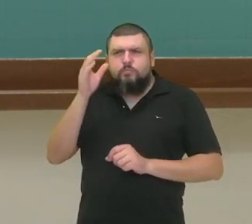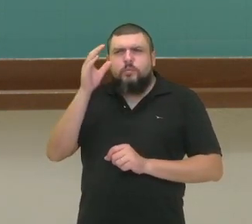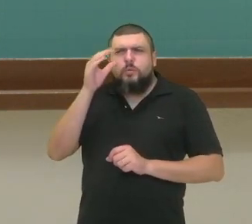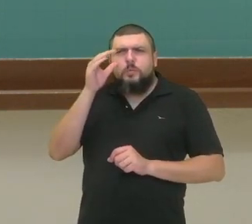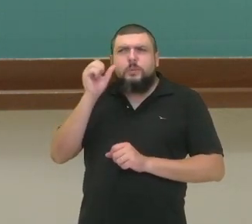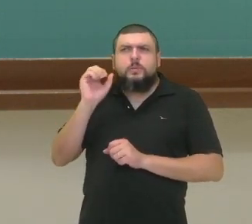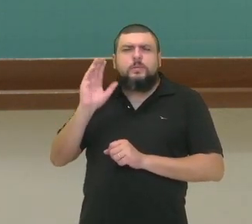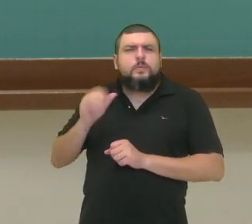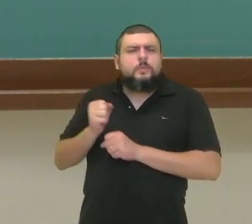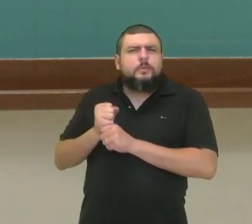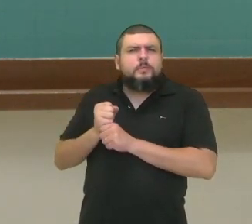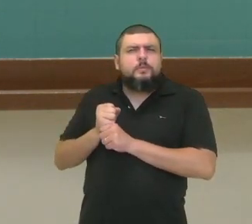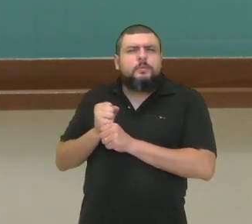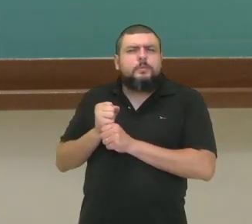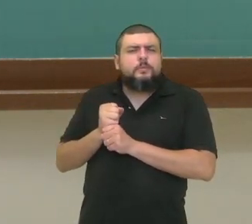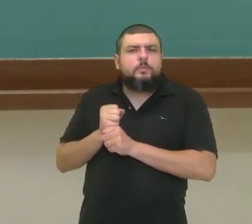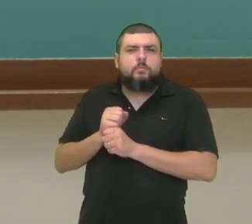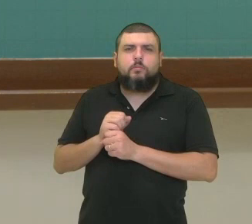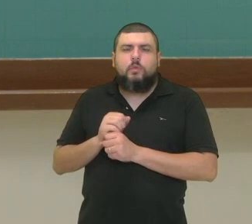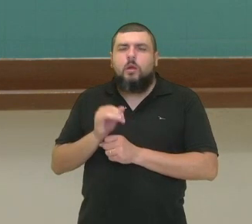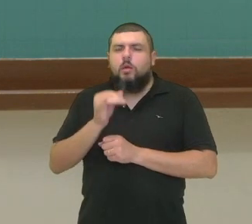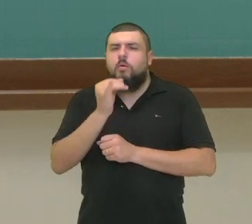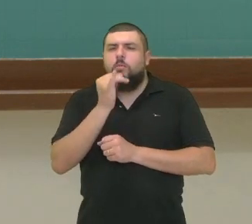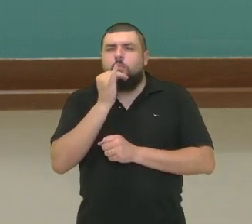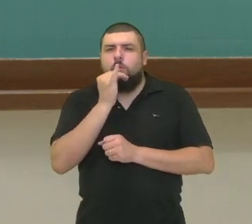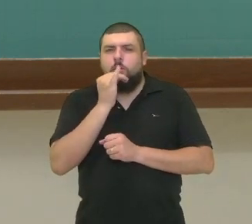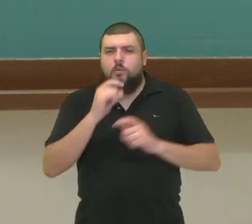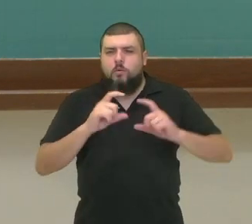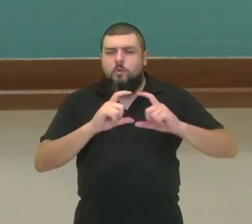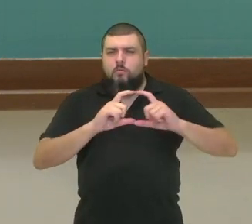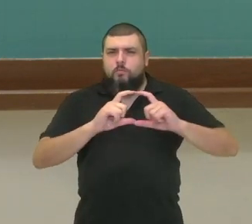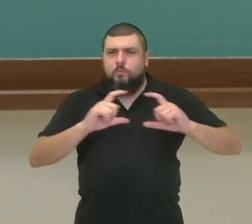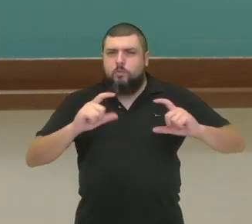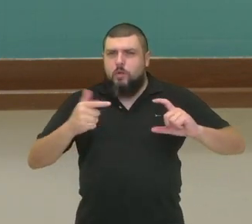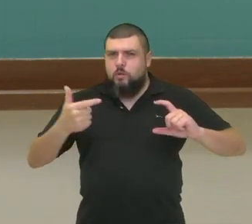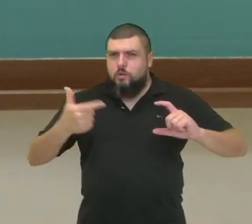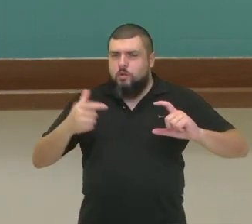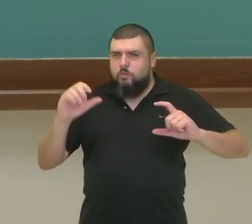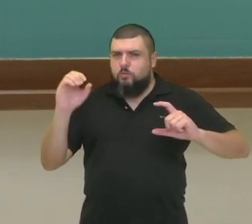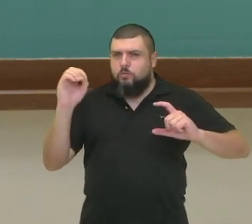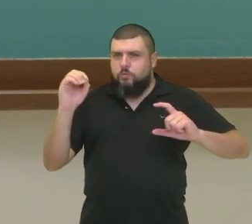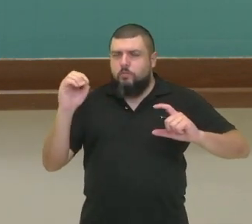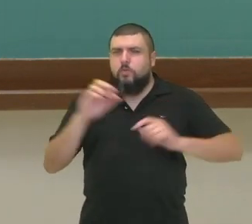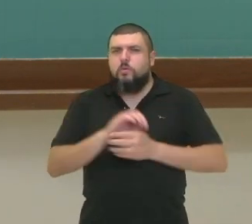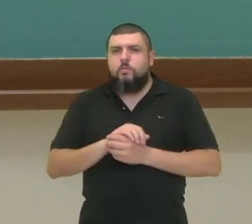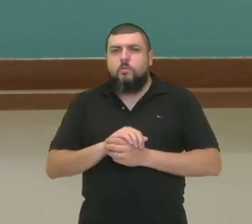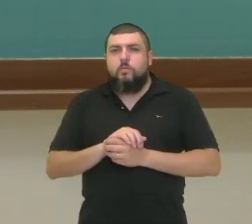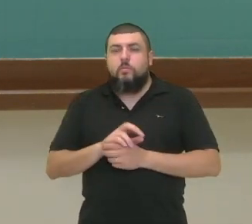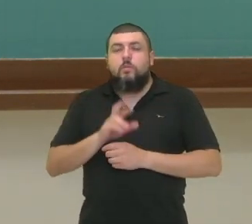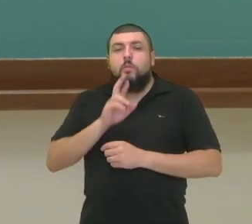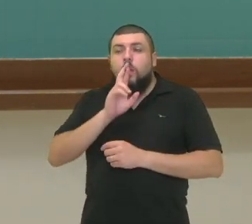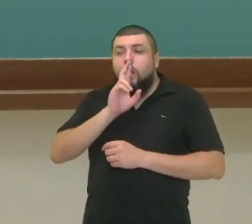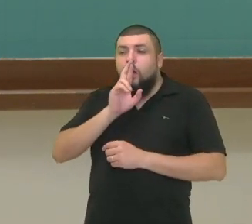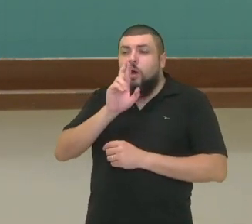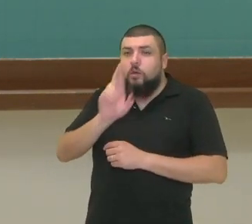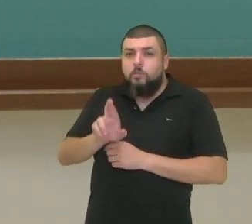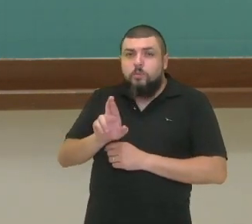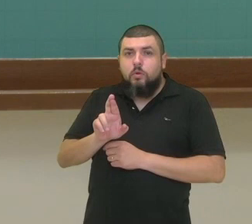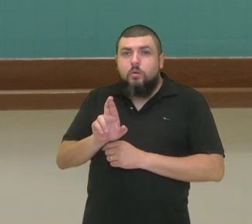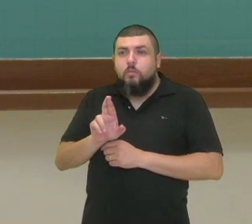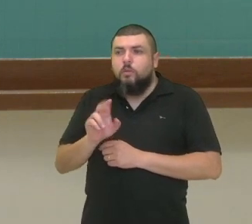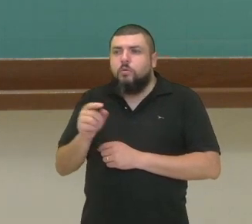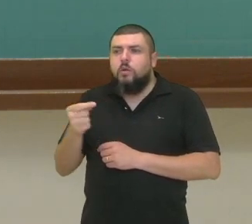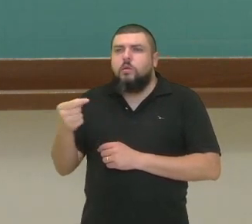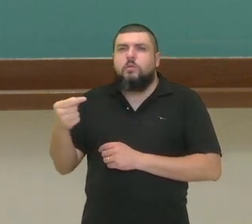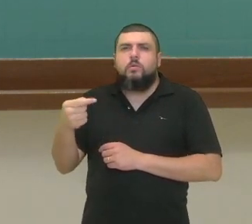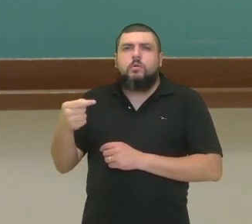muitos anos. Quando vocês estavam resolvendo uma equação, por exemplo, de segundo grau, e davam um valor negativo dentro do discriminante, o que vocês